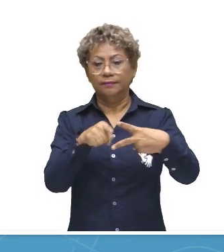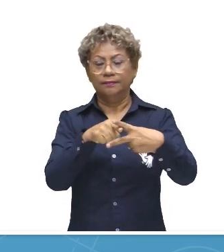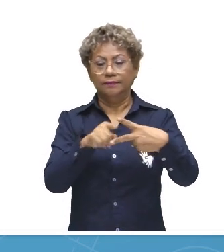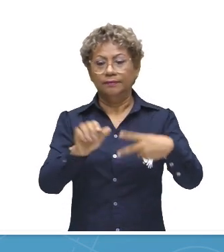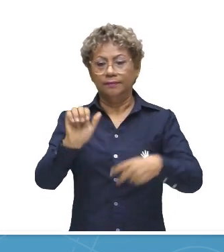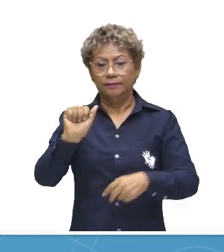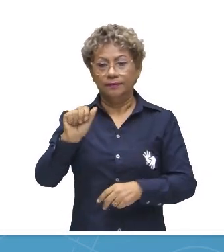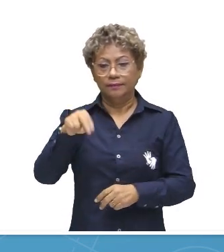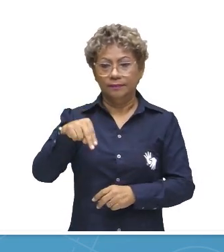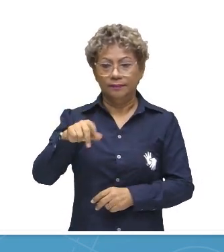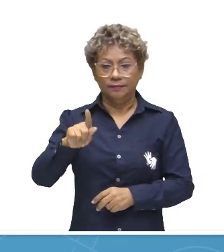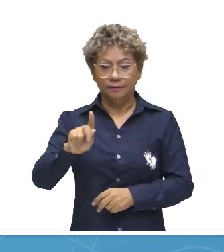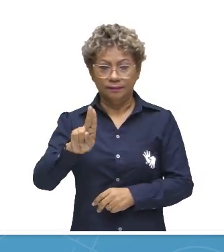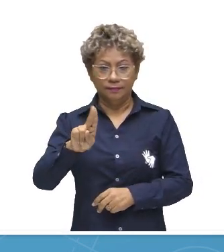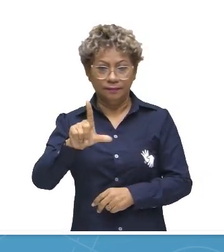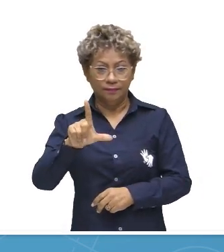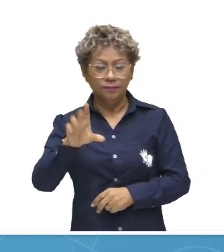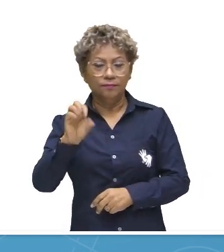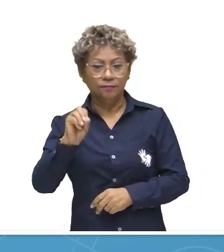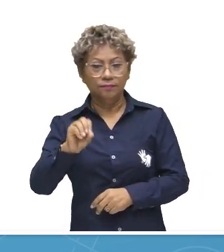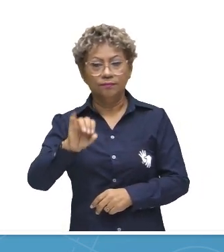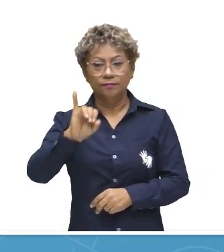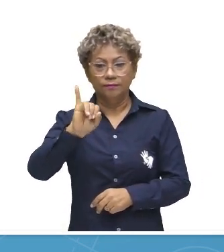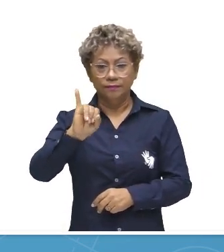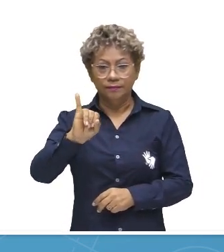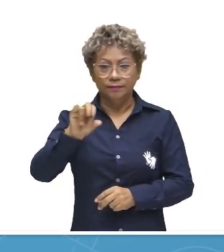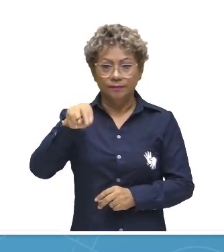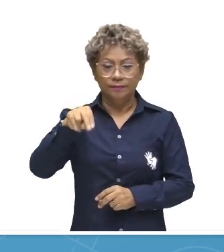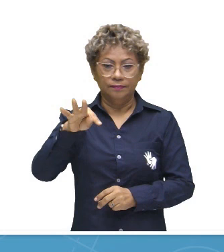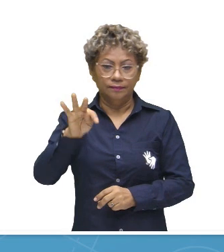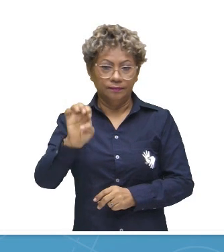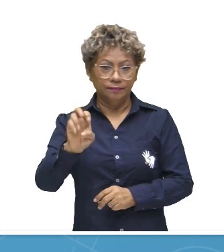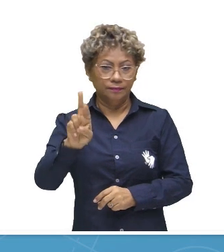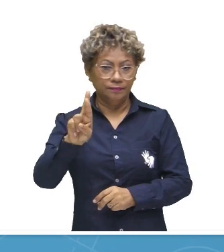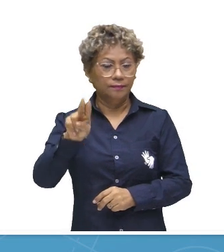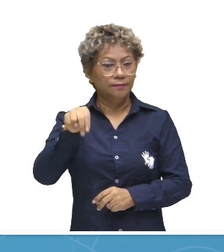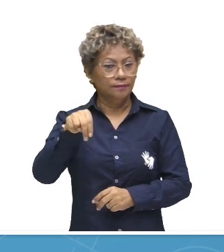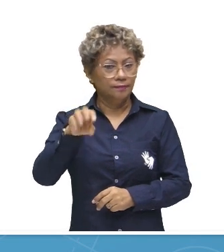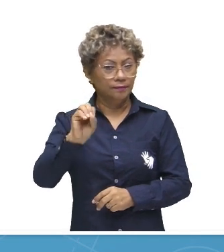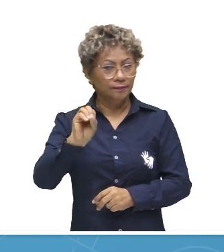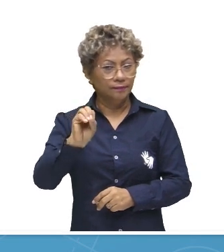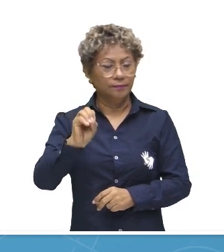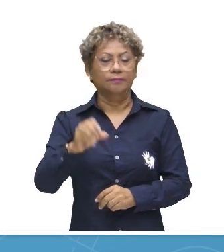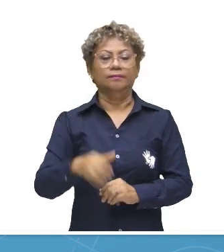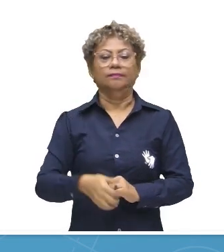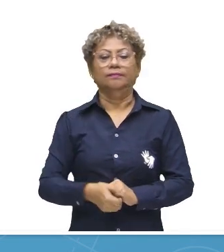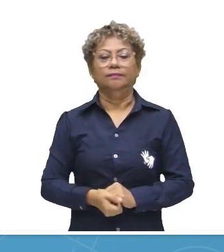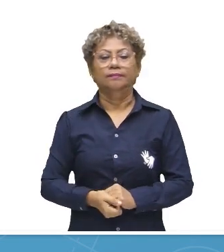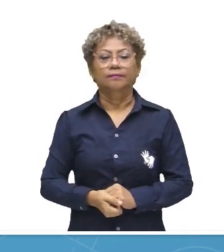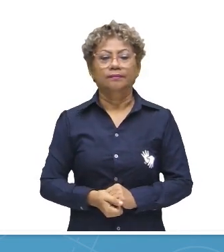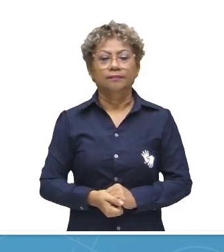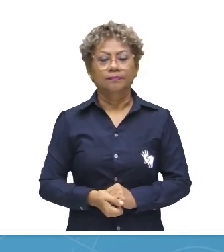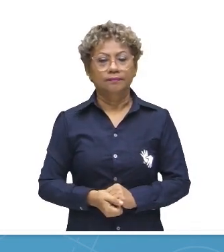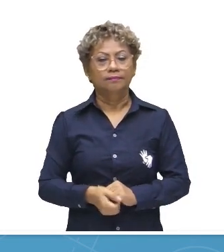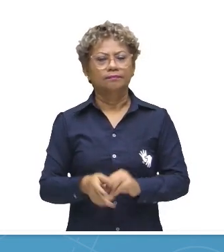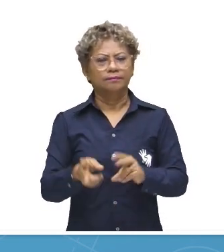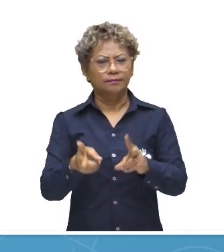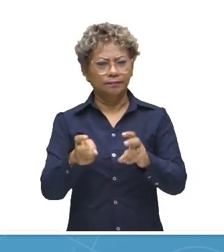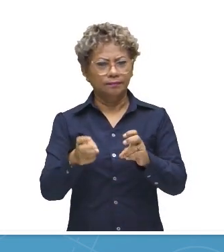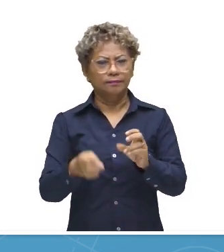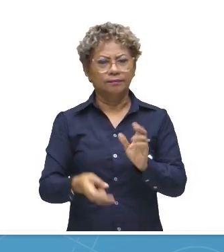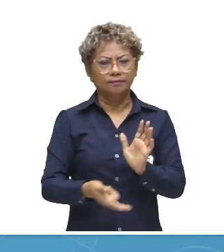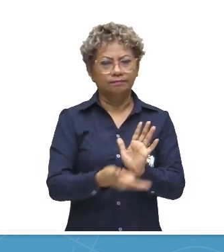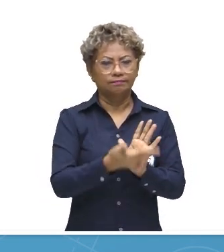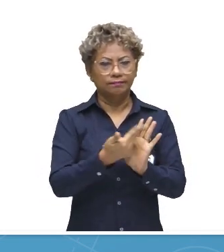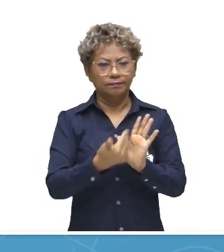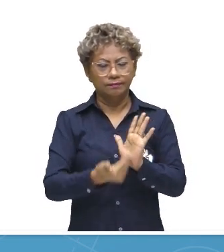São esses segmentos aqui, né, consecutivos, né, que vão formando o